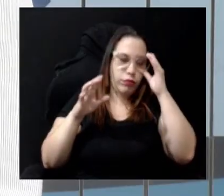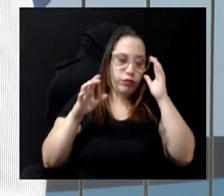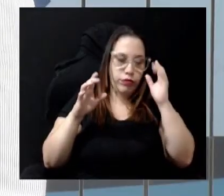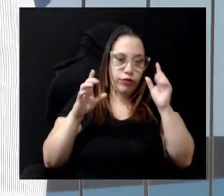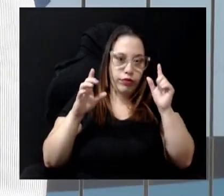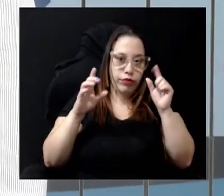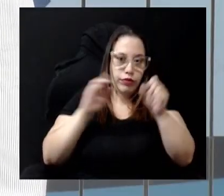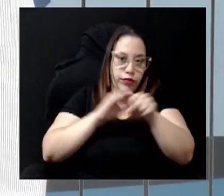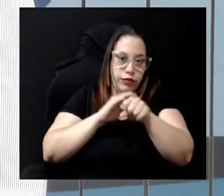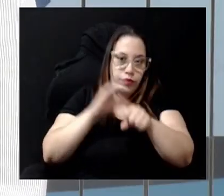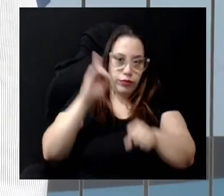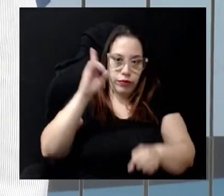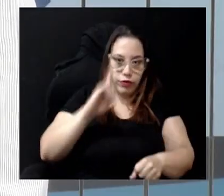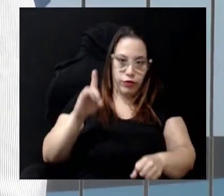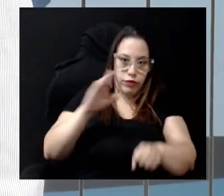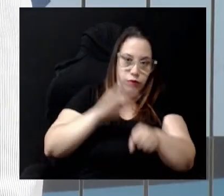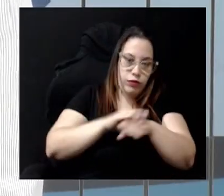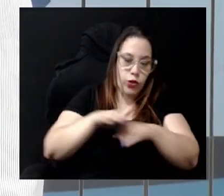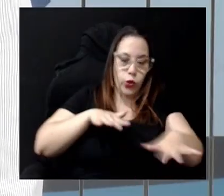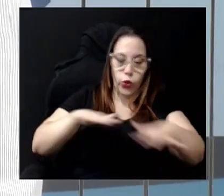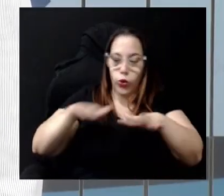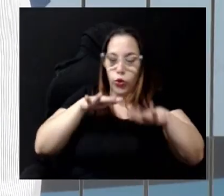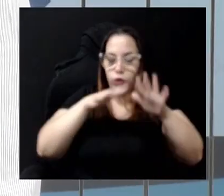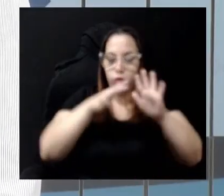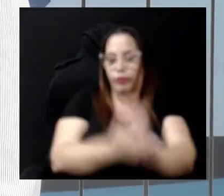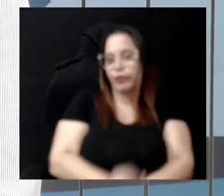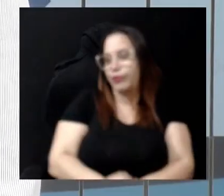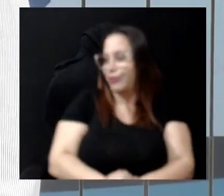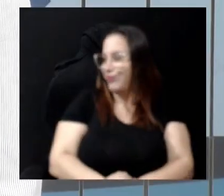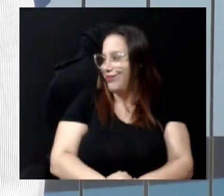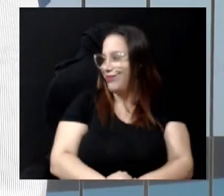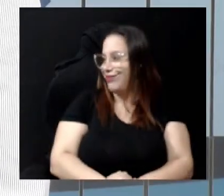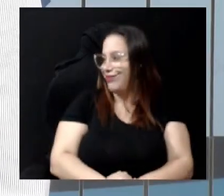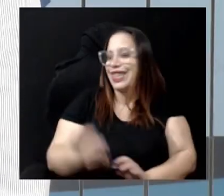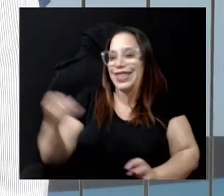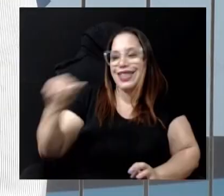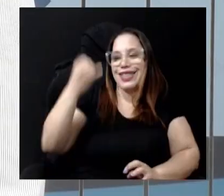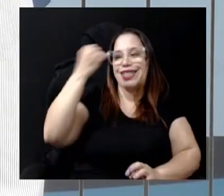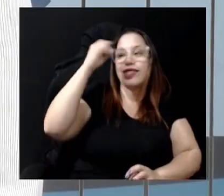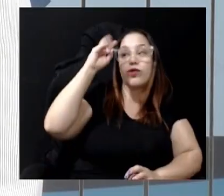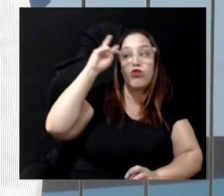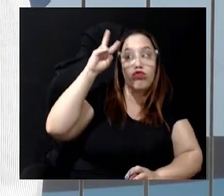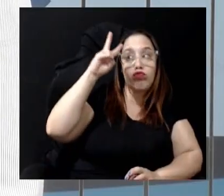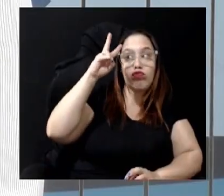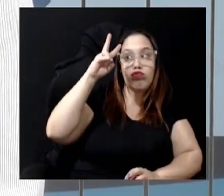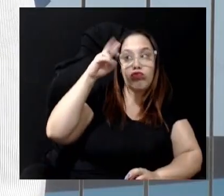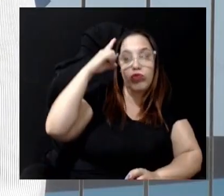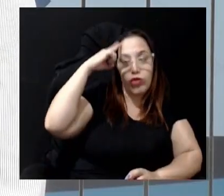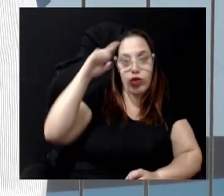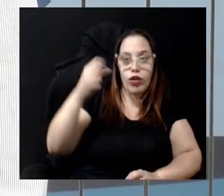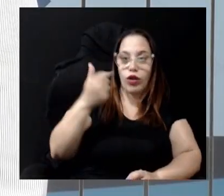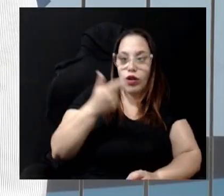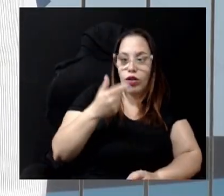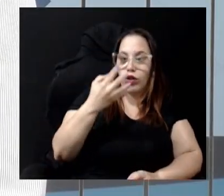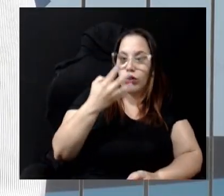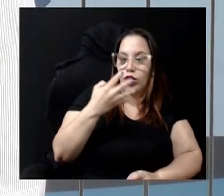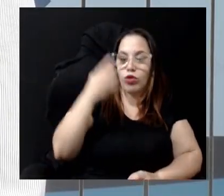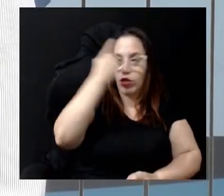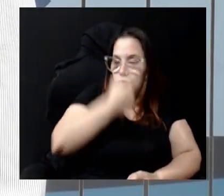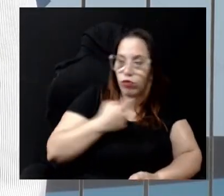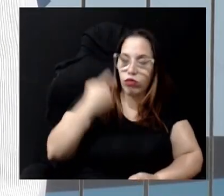se colocar em movimento. E é importante lembrar o seguinte, o dia continua tendo 24 horas, mas a gente